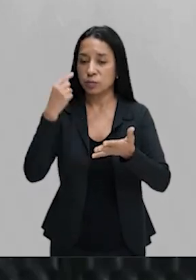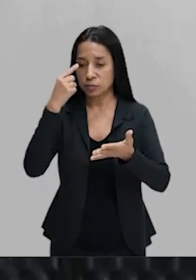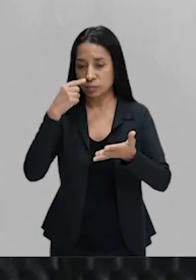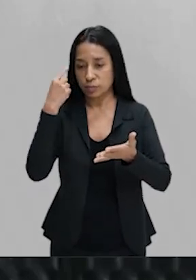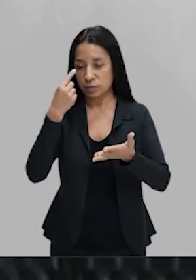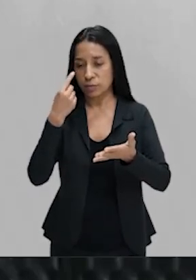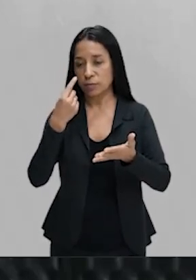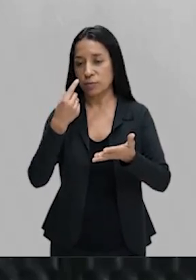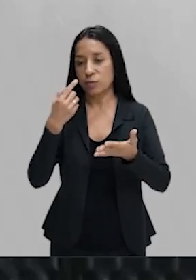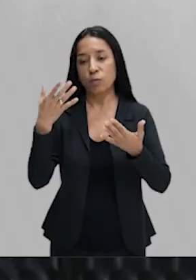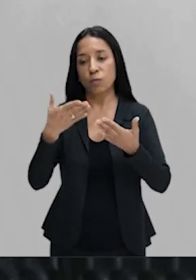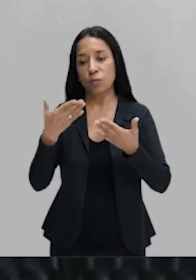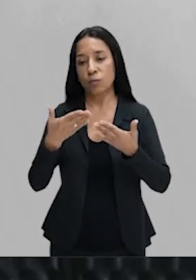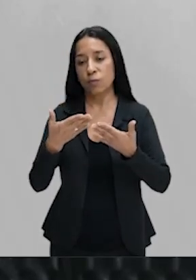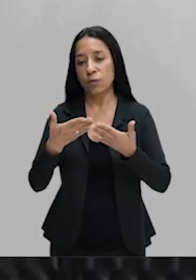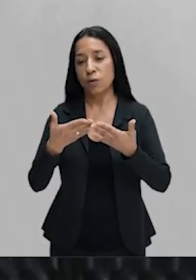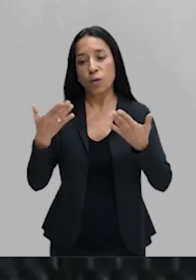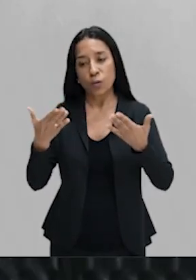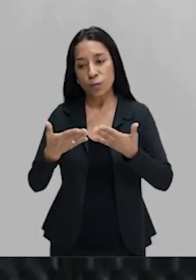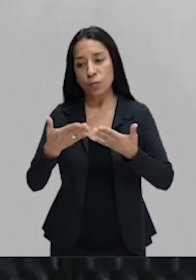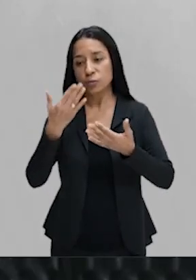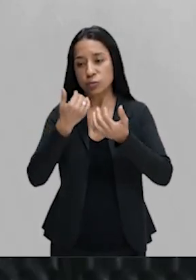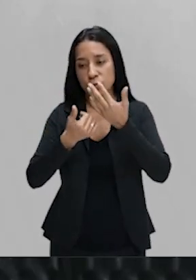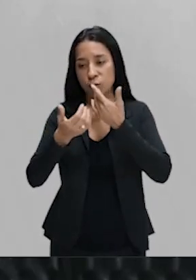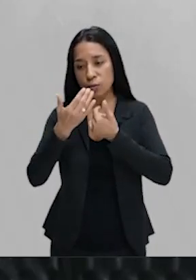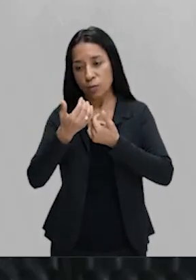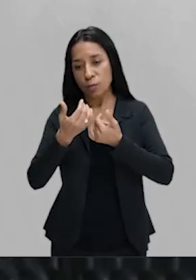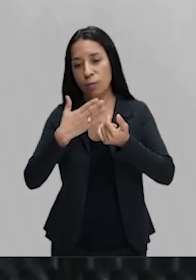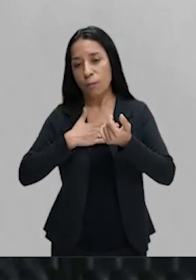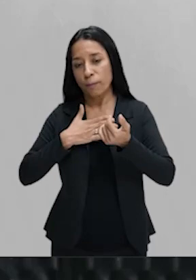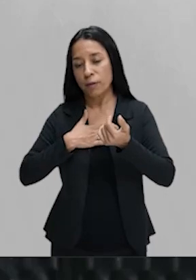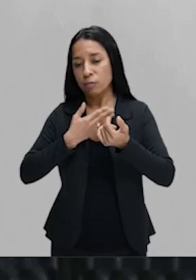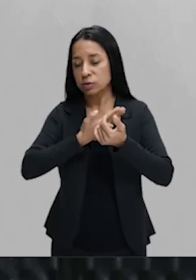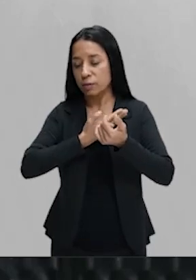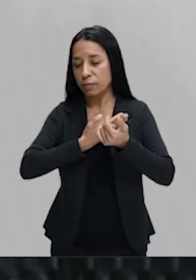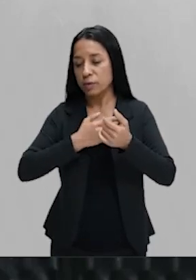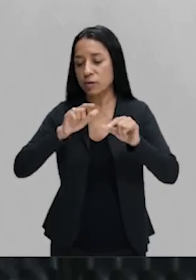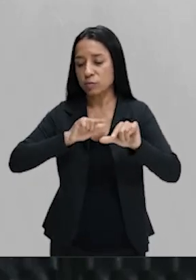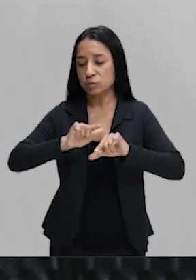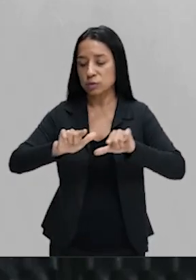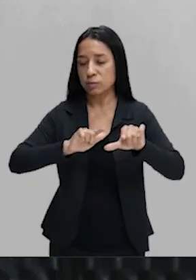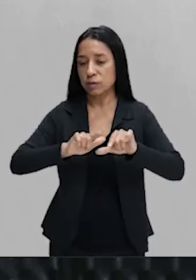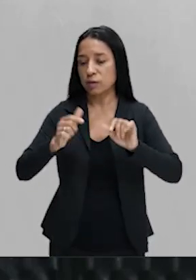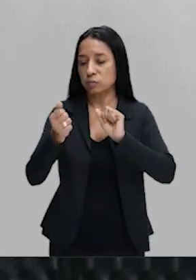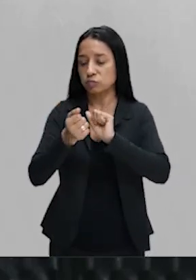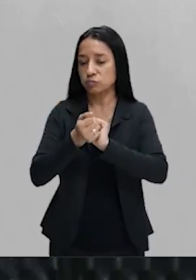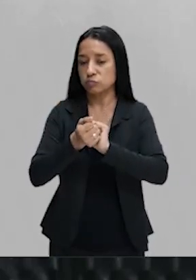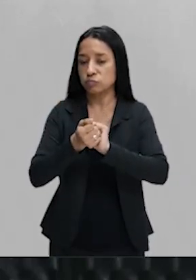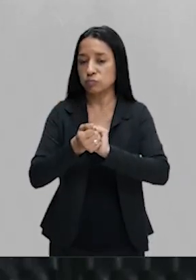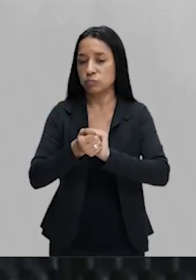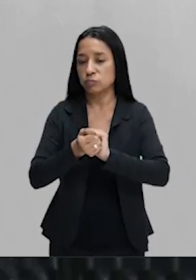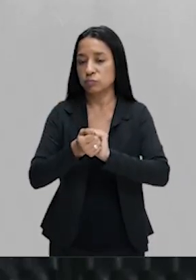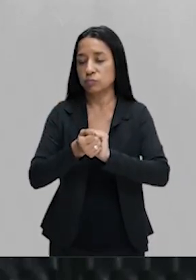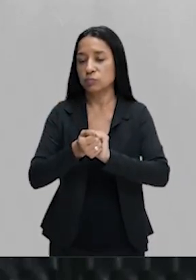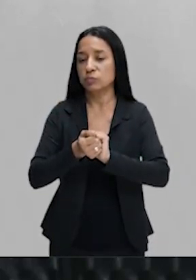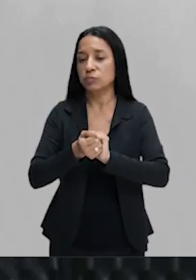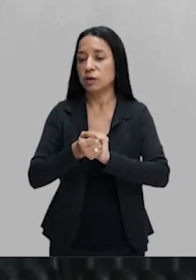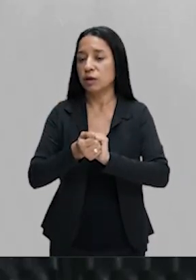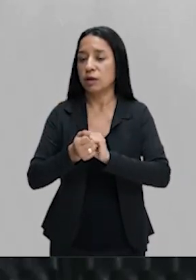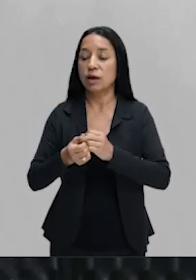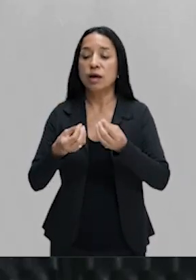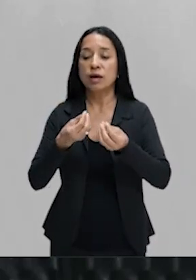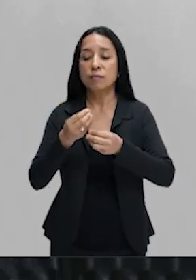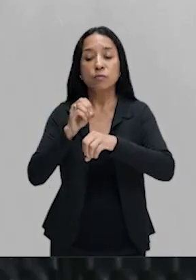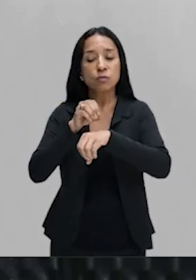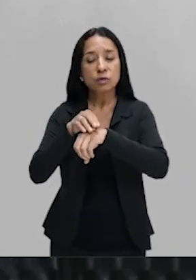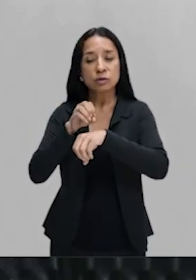aqui hoje como com meus companheiros de trabalho, abrir aqui outro parênteses para mostrar para vocês como se